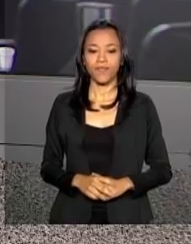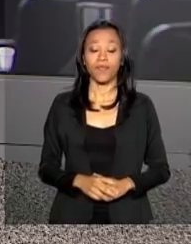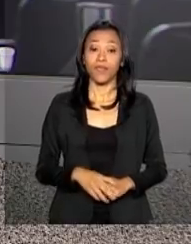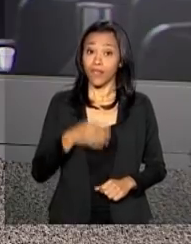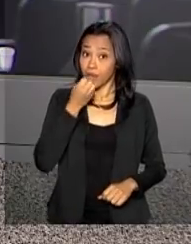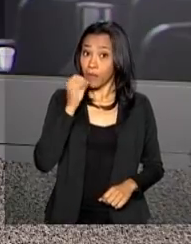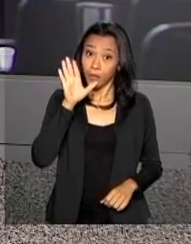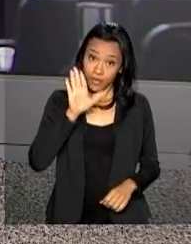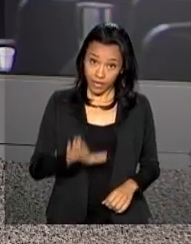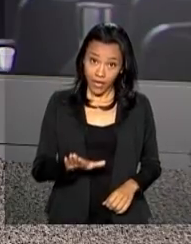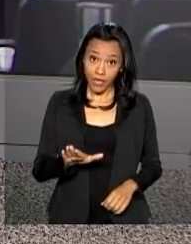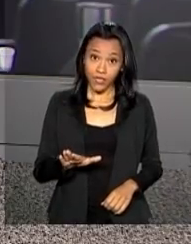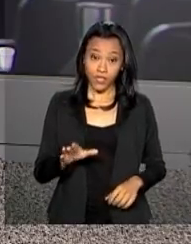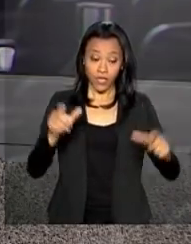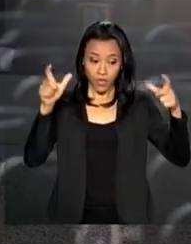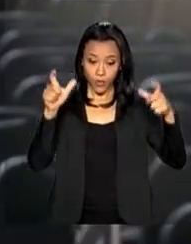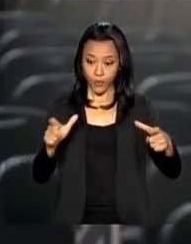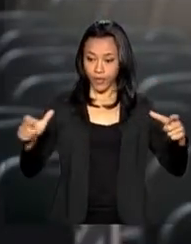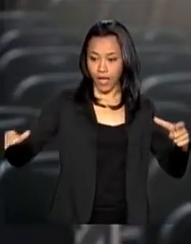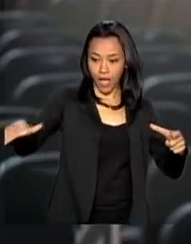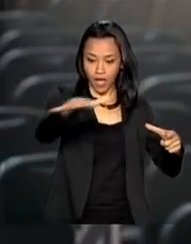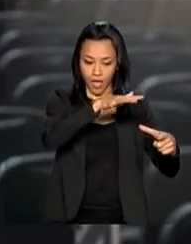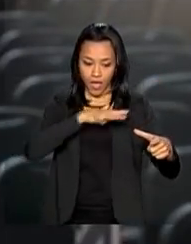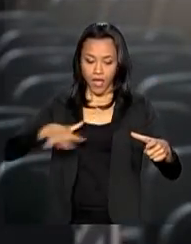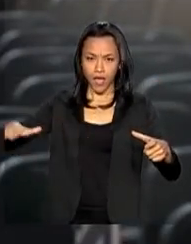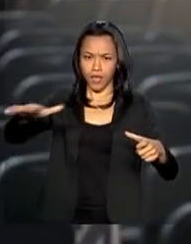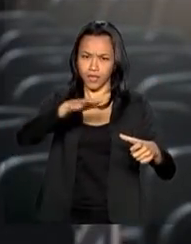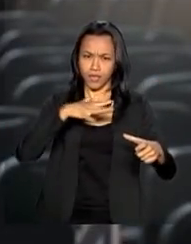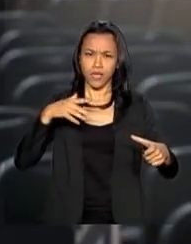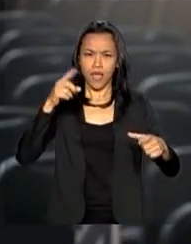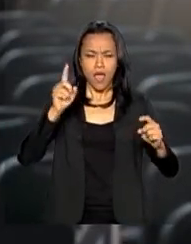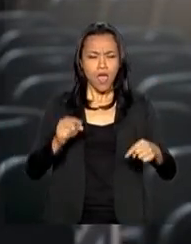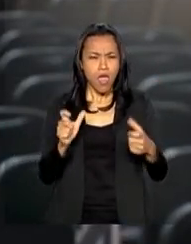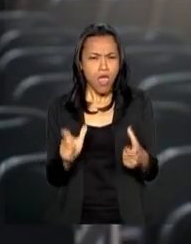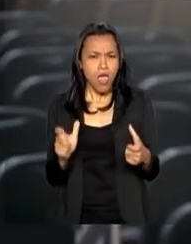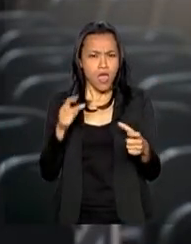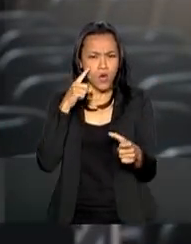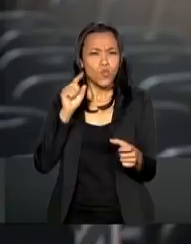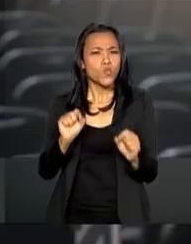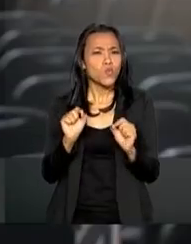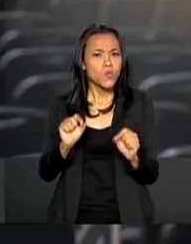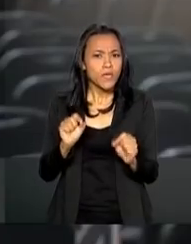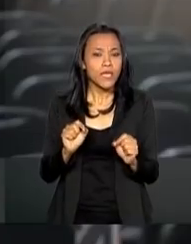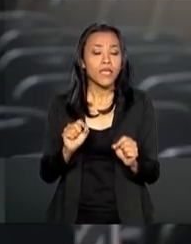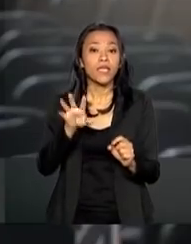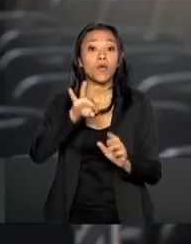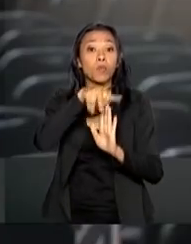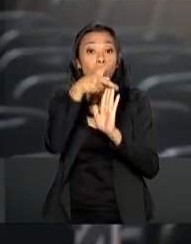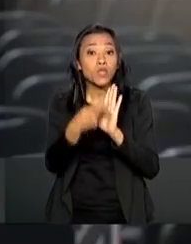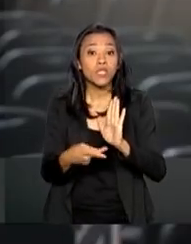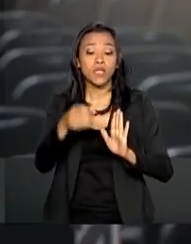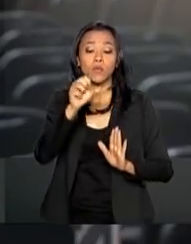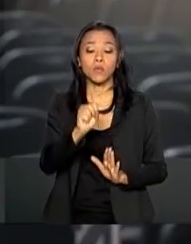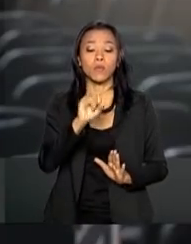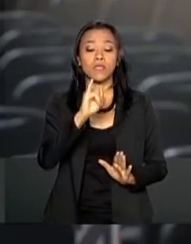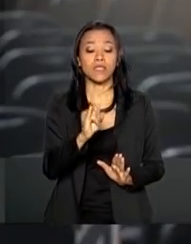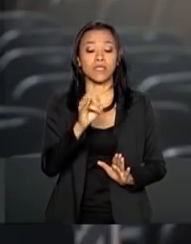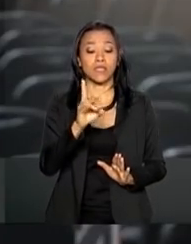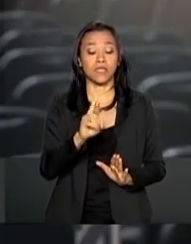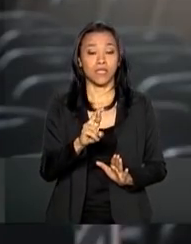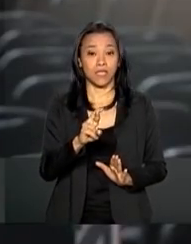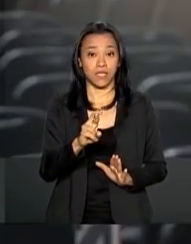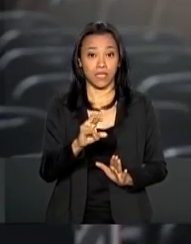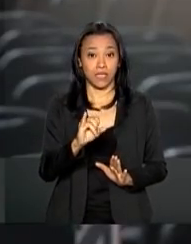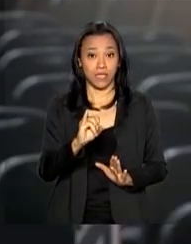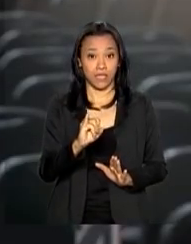Boa tarde, Renata. O laboratório Sirius é um acelerador de partículas de luz síncrotron. O nome é complicado, mas